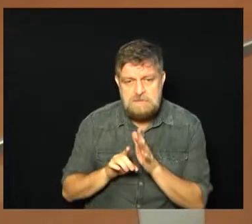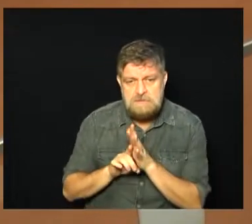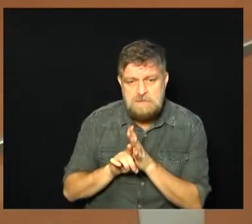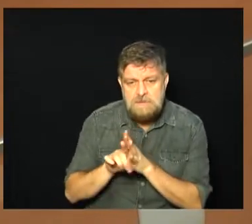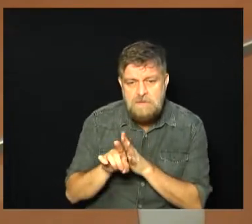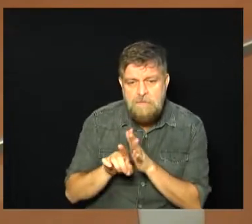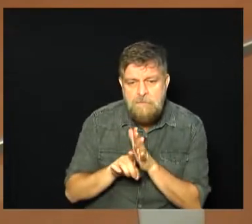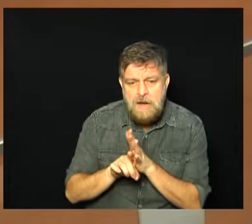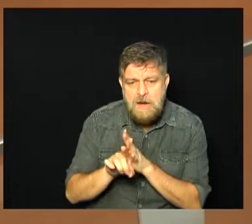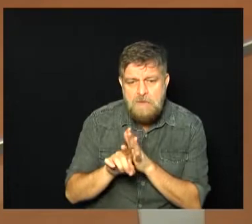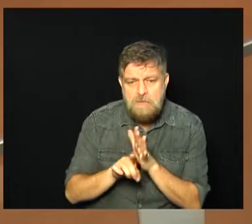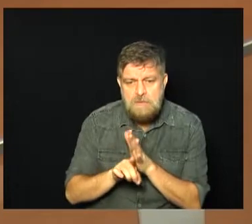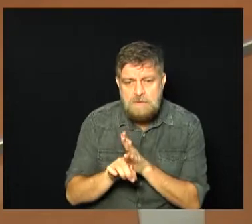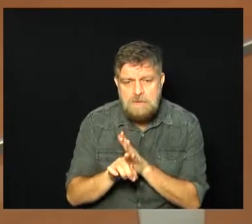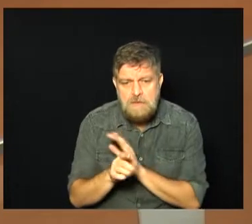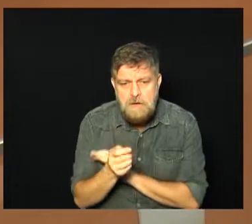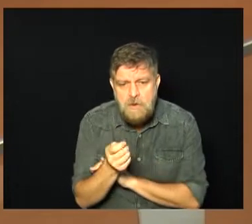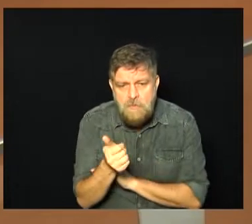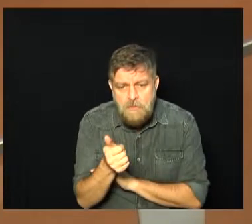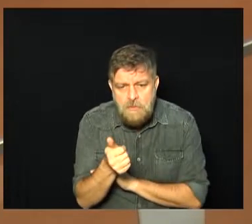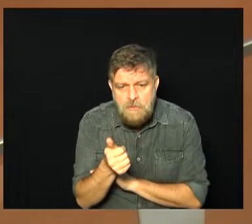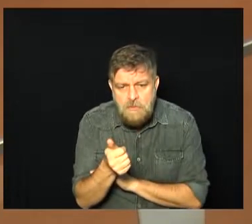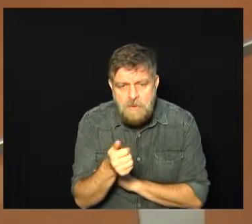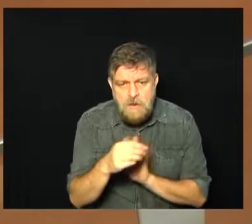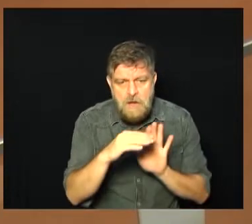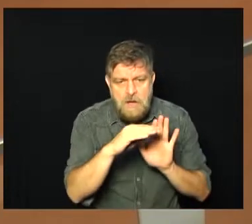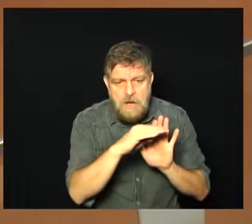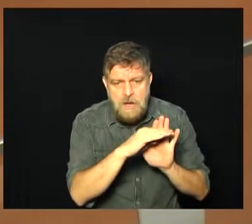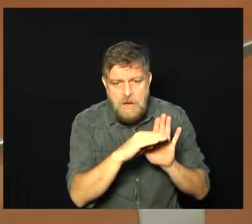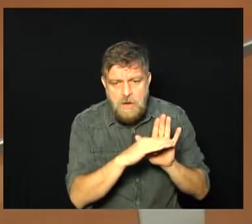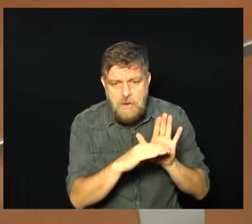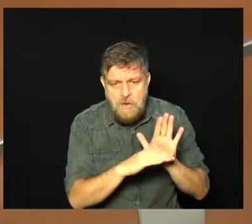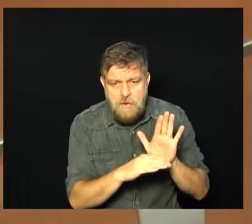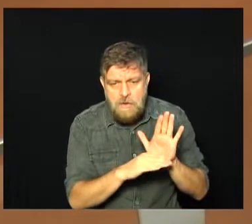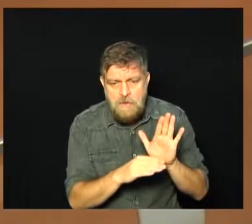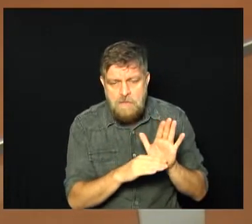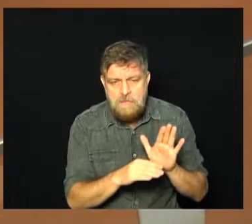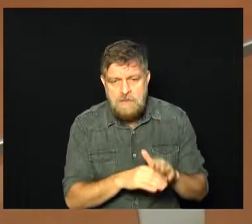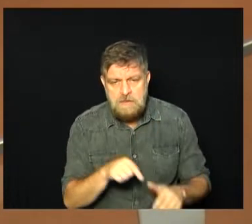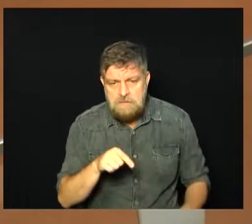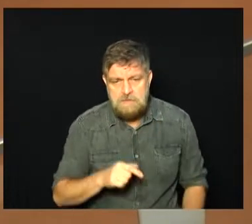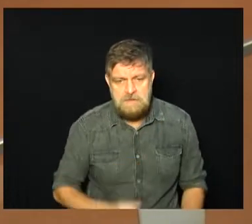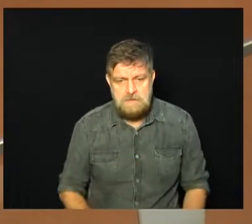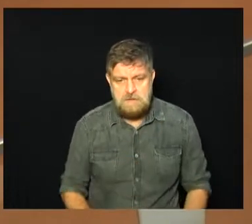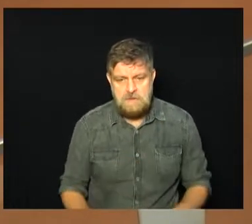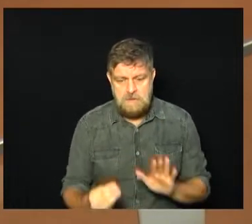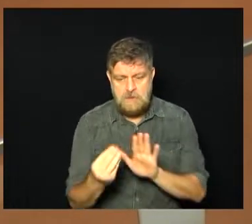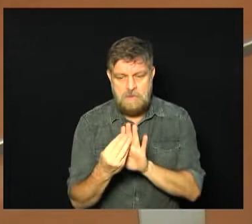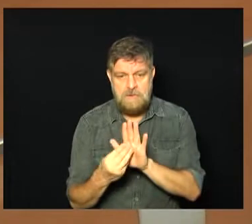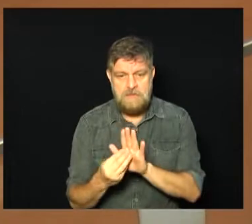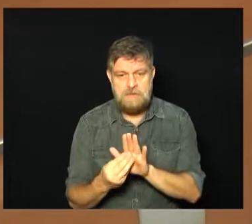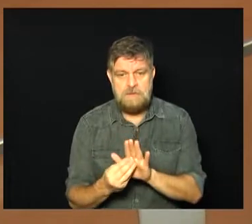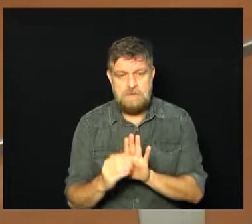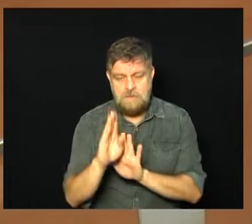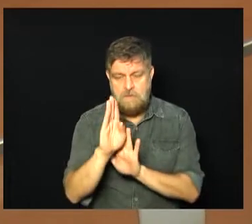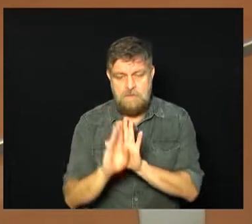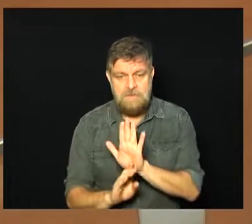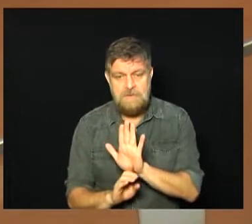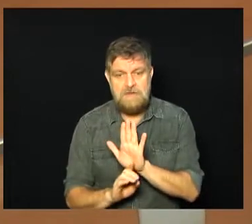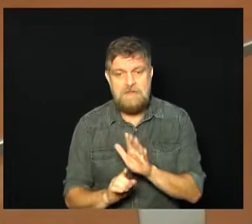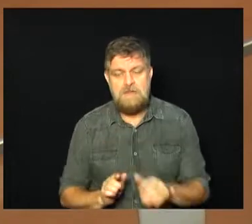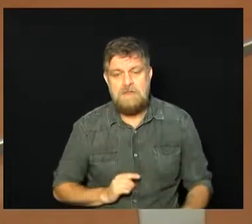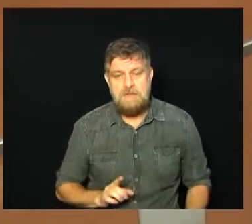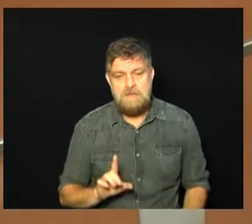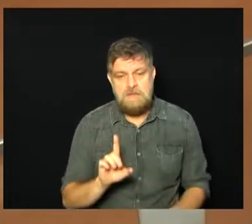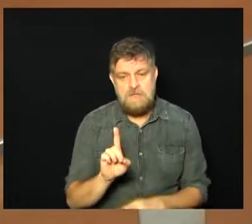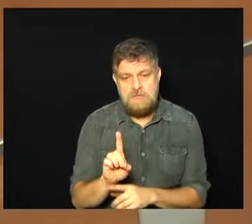se o plano de parklets está contemplado no plano diretor. Eu, na verdade,